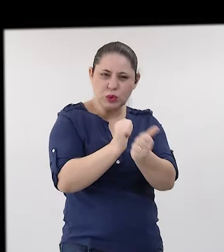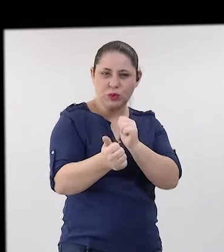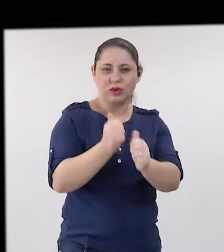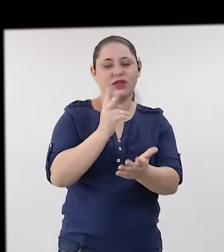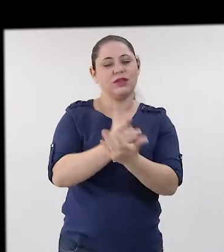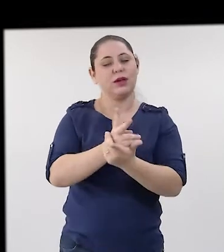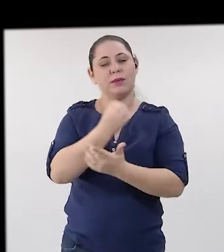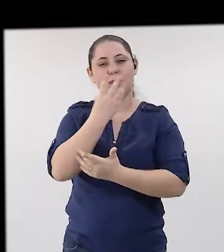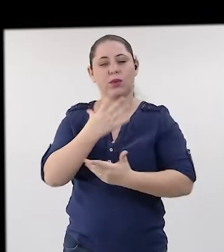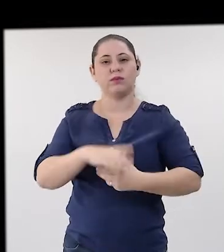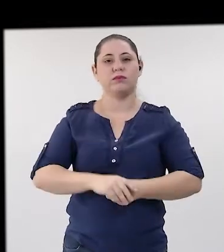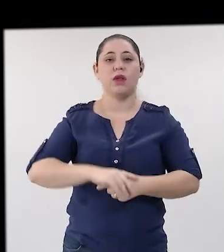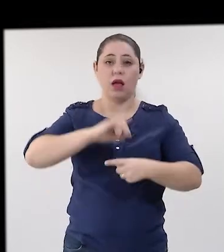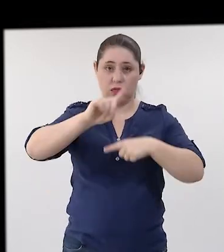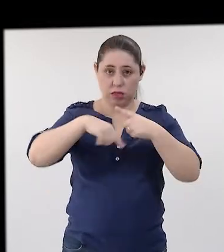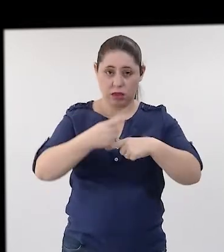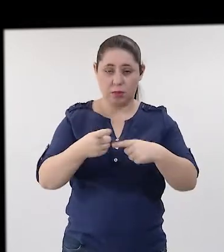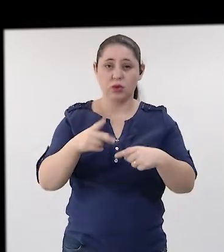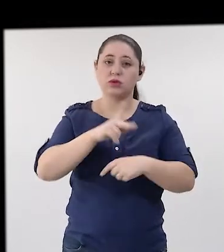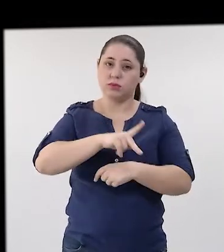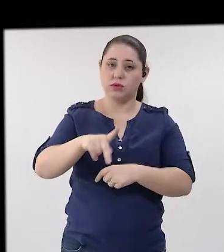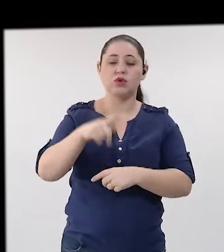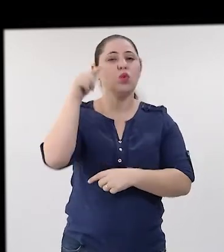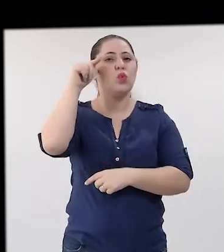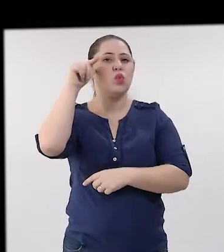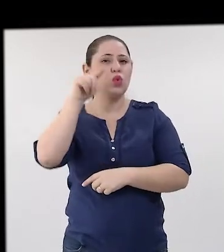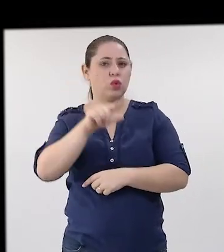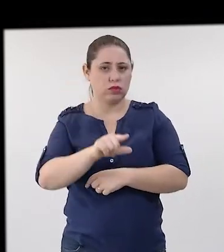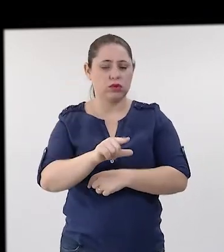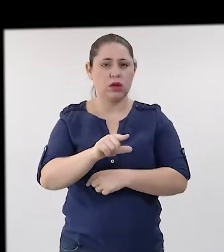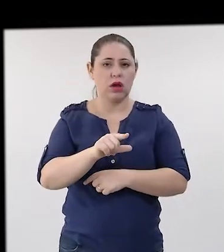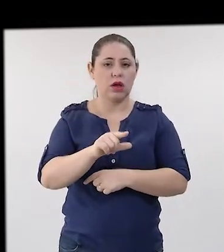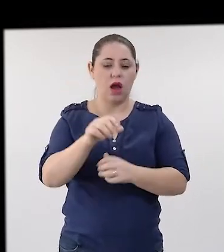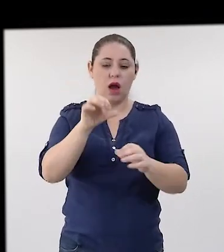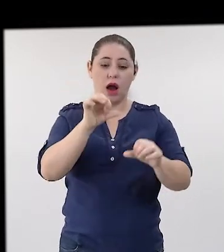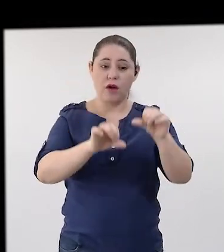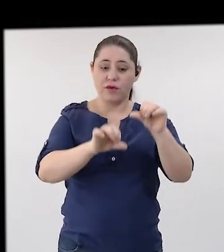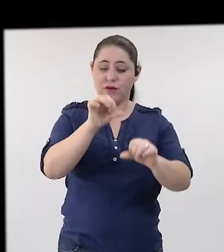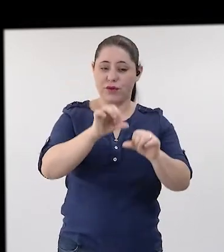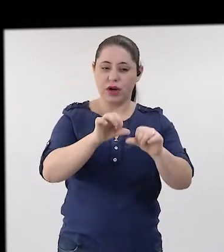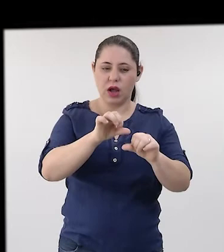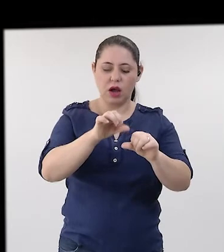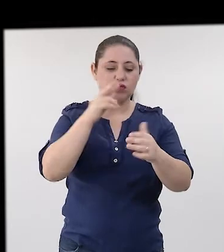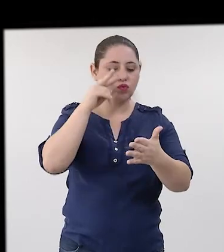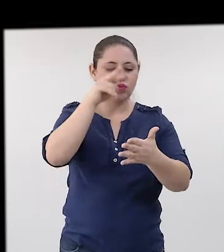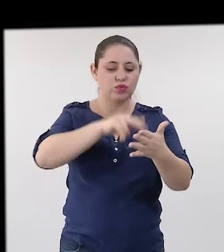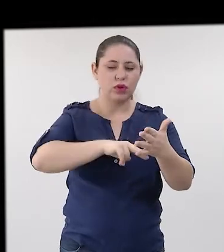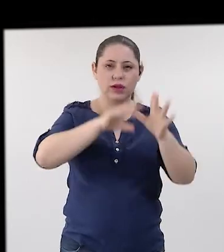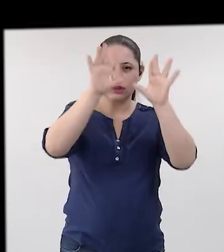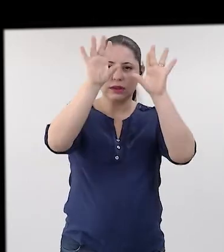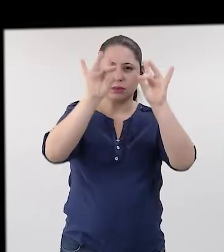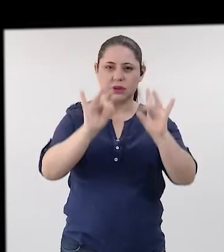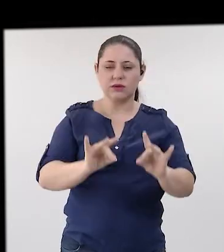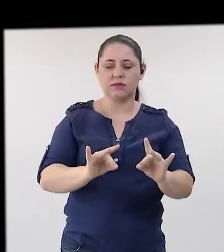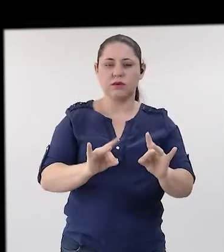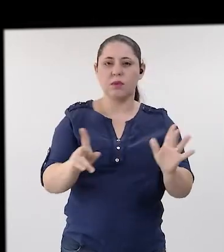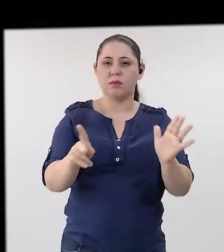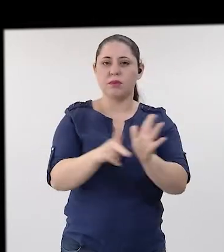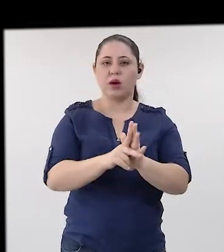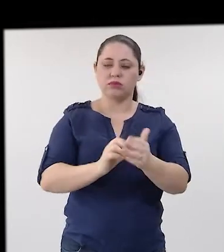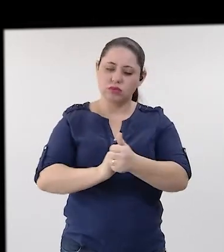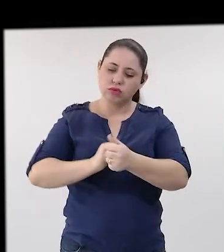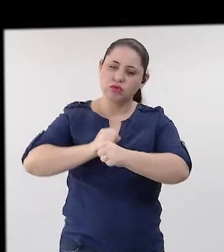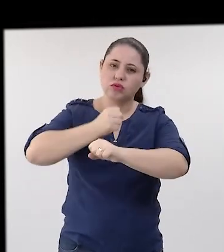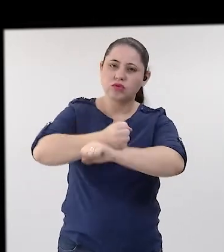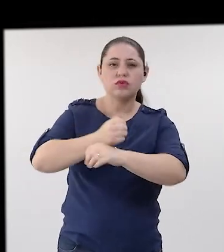que é sempre bom. E a partir disso, então, o professor ele consegue avaliar o estudante em aspectos específicos, né, de acordo com